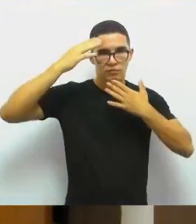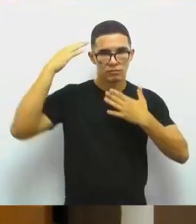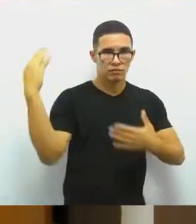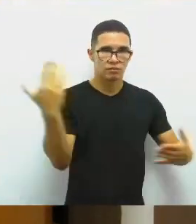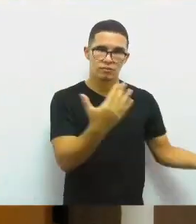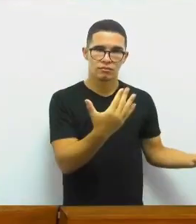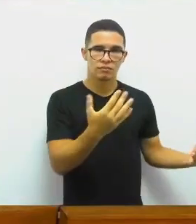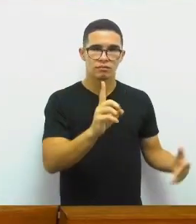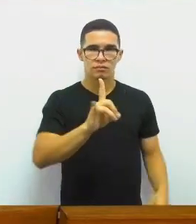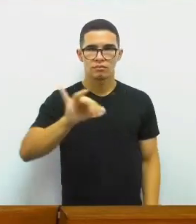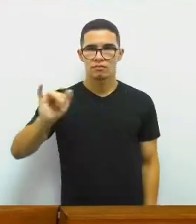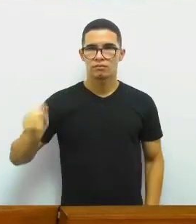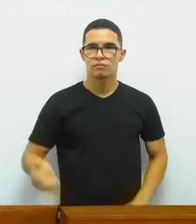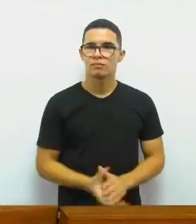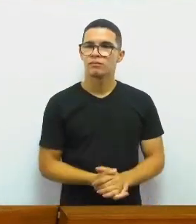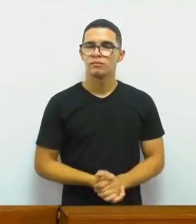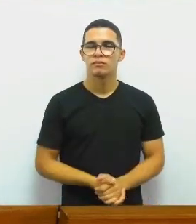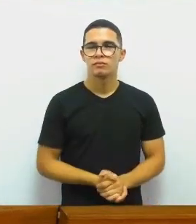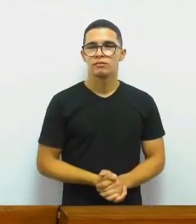dia.